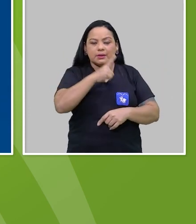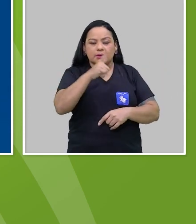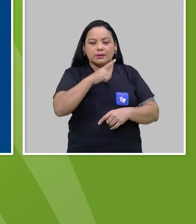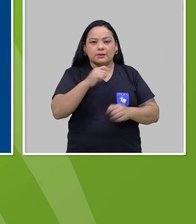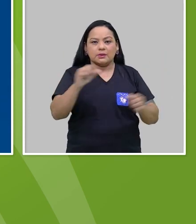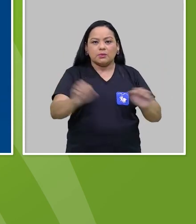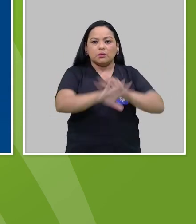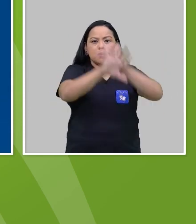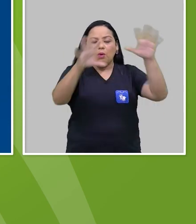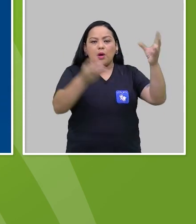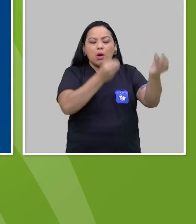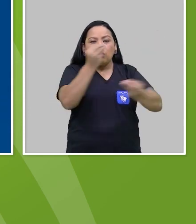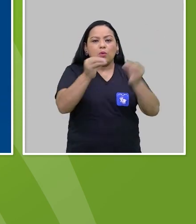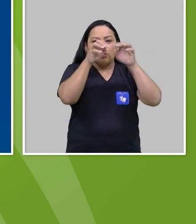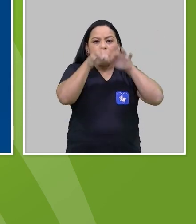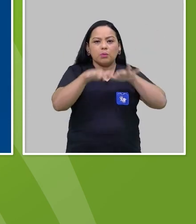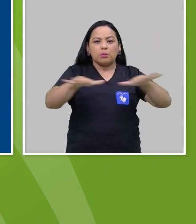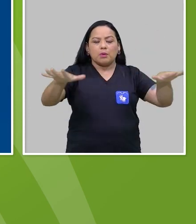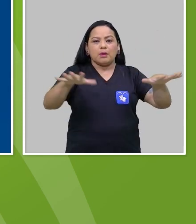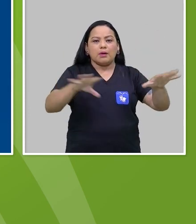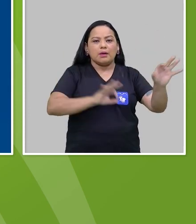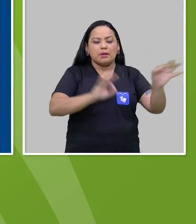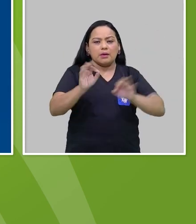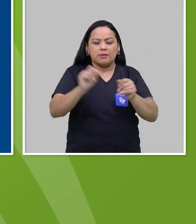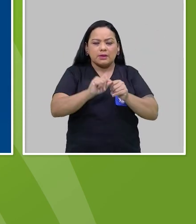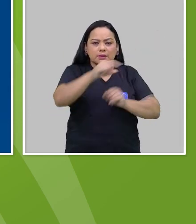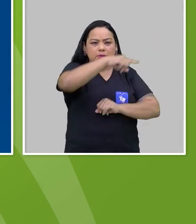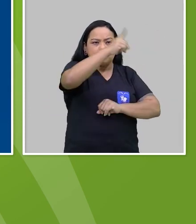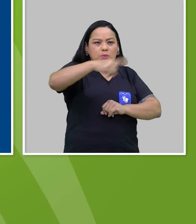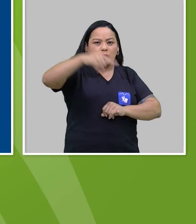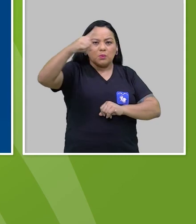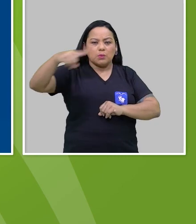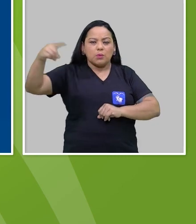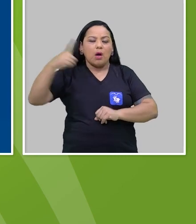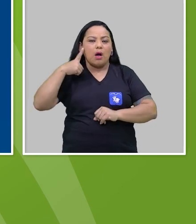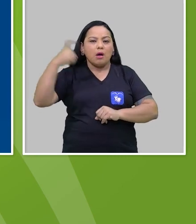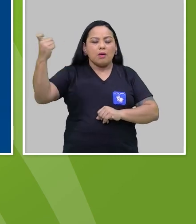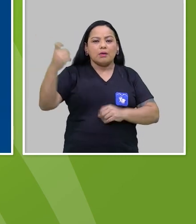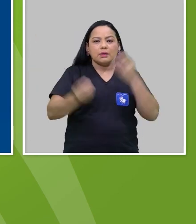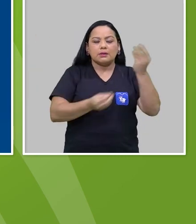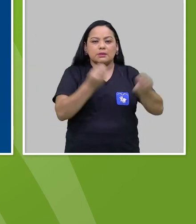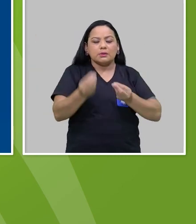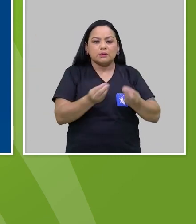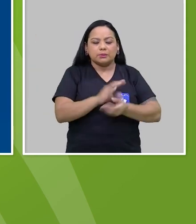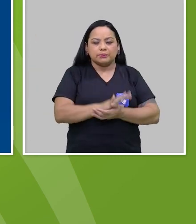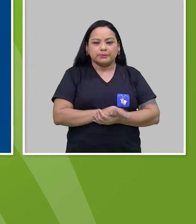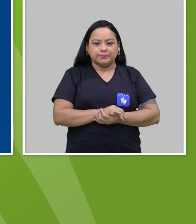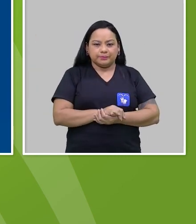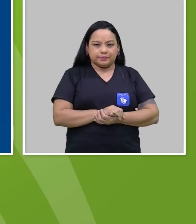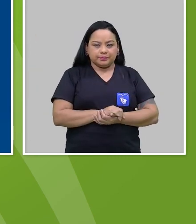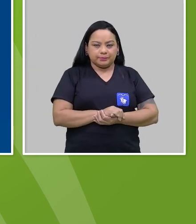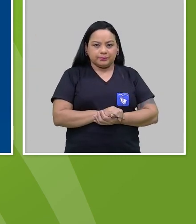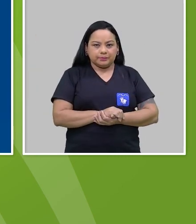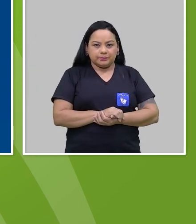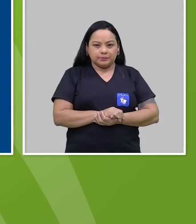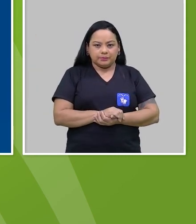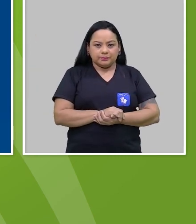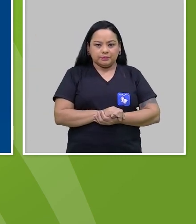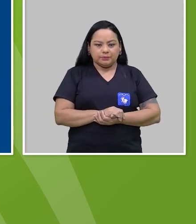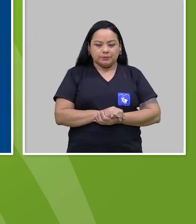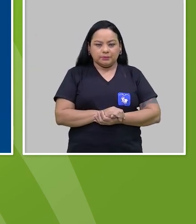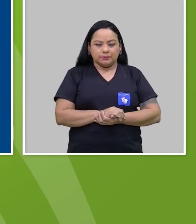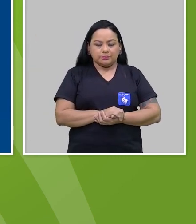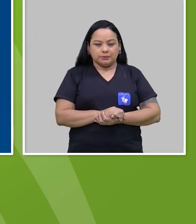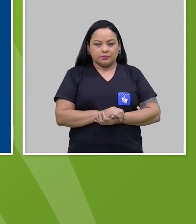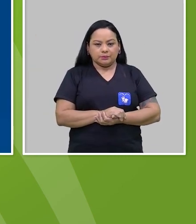ar como meio de propagação, produzindo ondas sonoras. Essas, vou aumentar aqui um pouquinho. Deixa